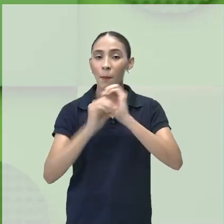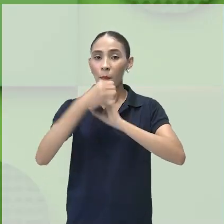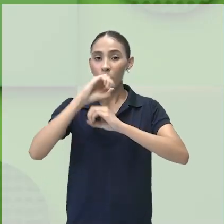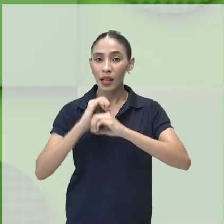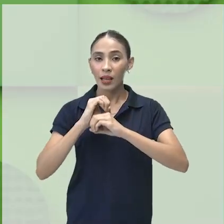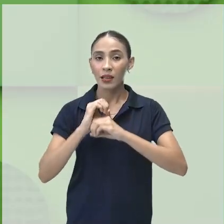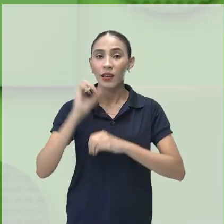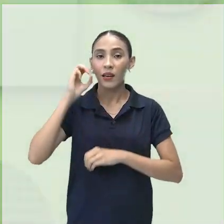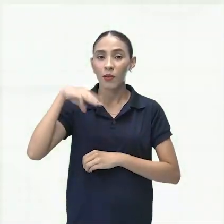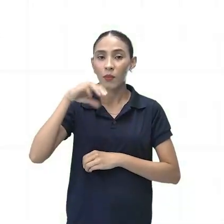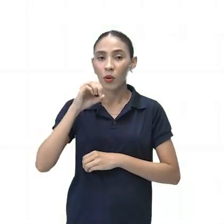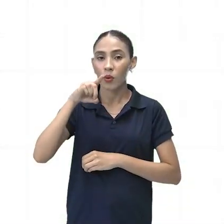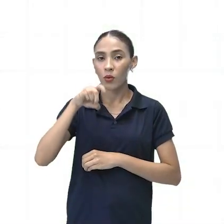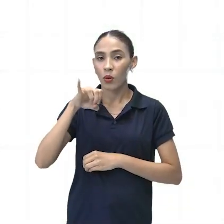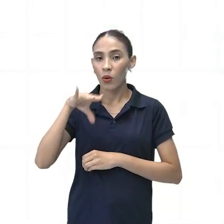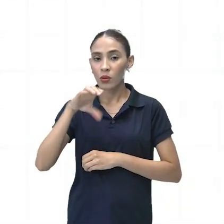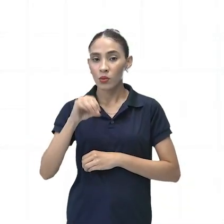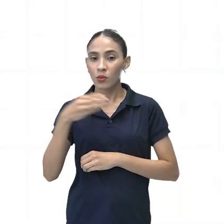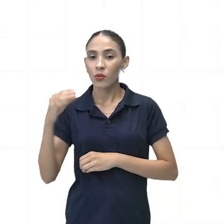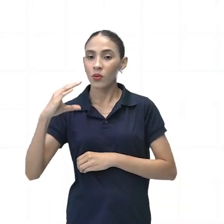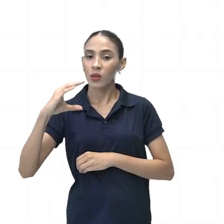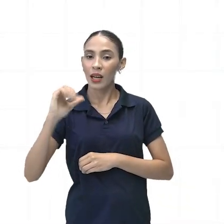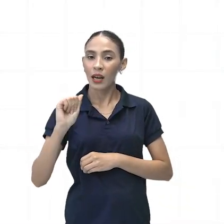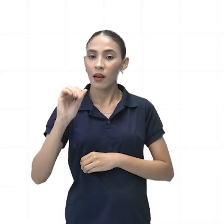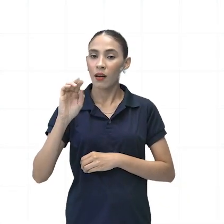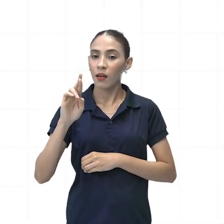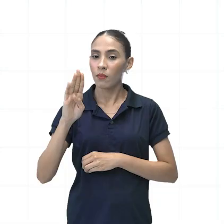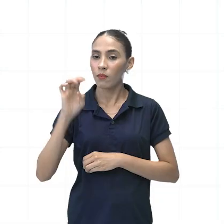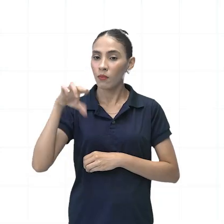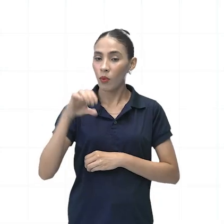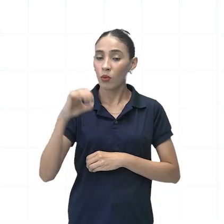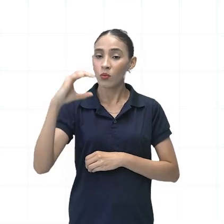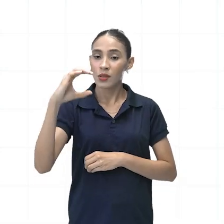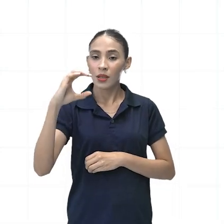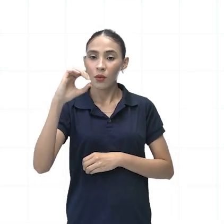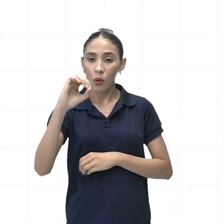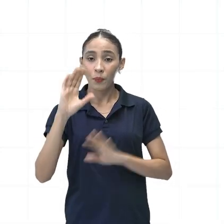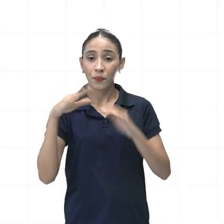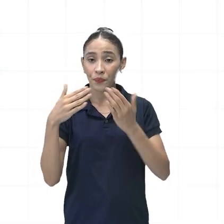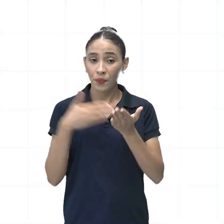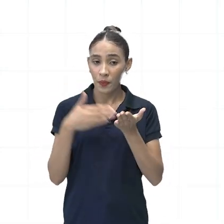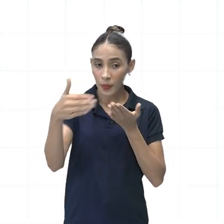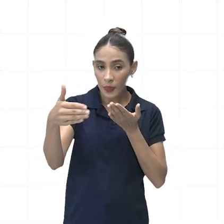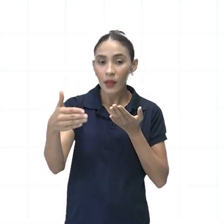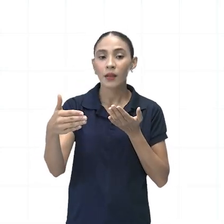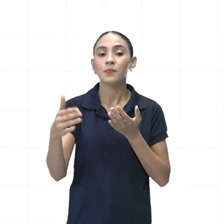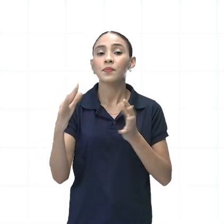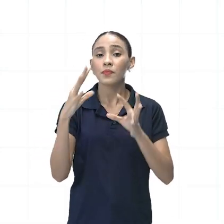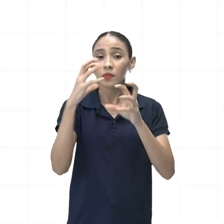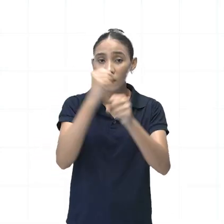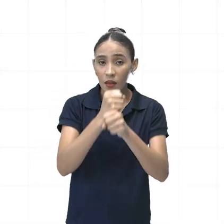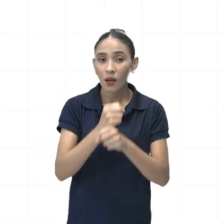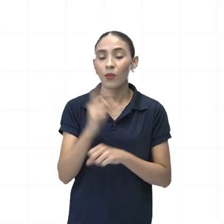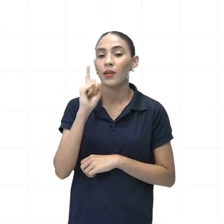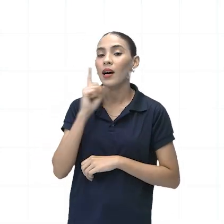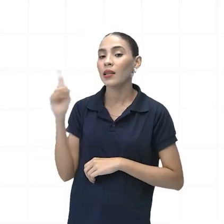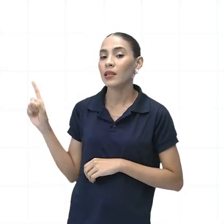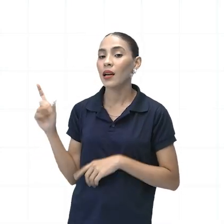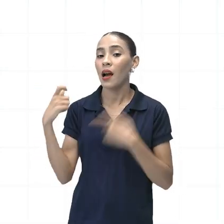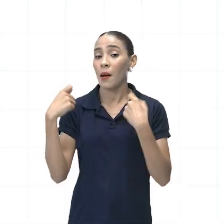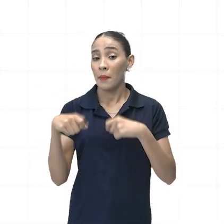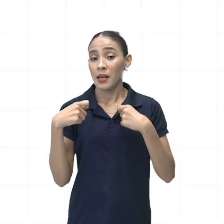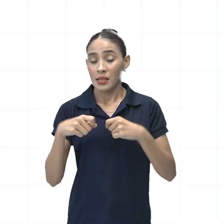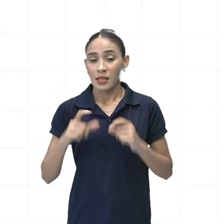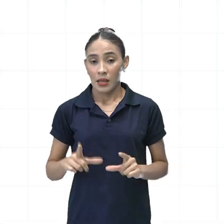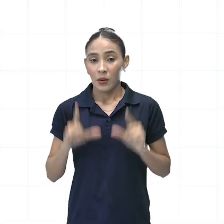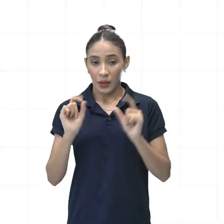de monóxido de carbono, o CO. Então, inicialmente, para a gente calcular esse valor, nós